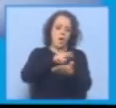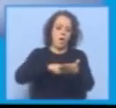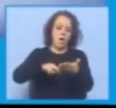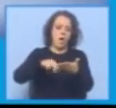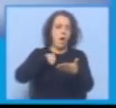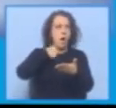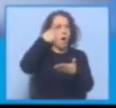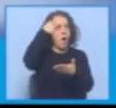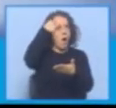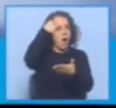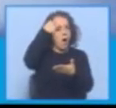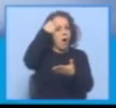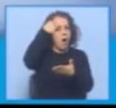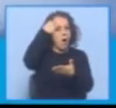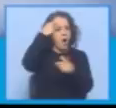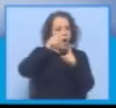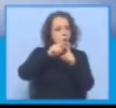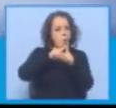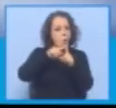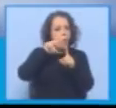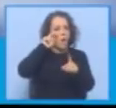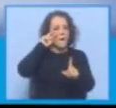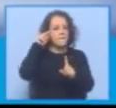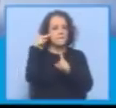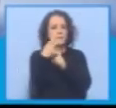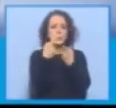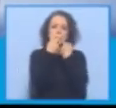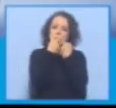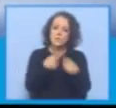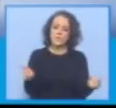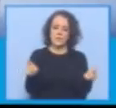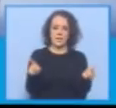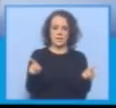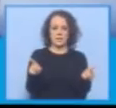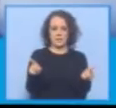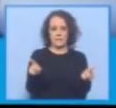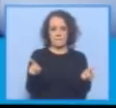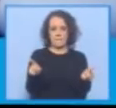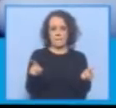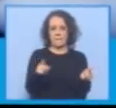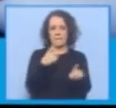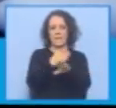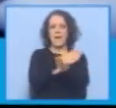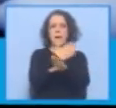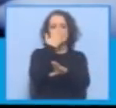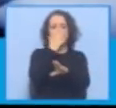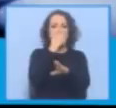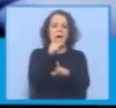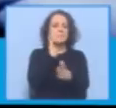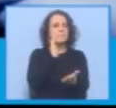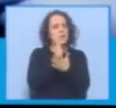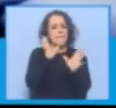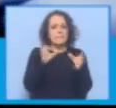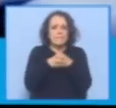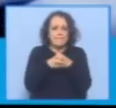penetrar às vezes em uma visão diferente daquela que às vezes parece que fica fechada com a